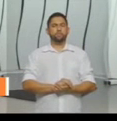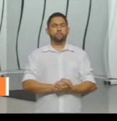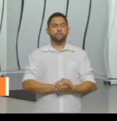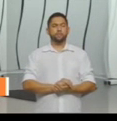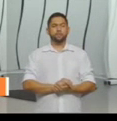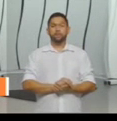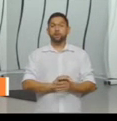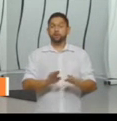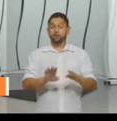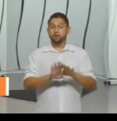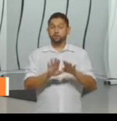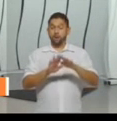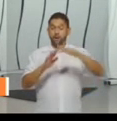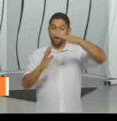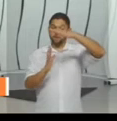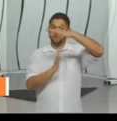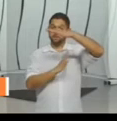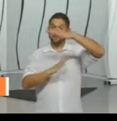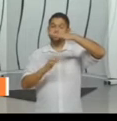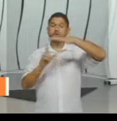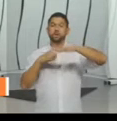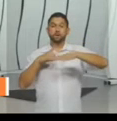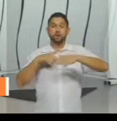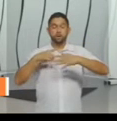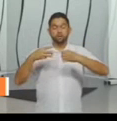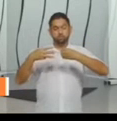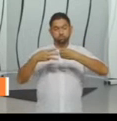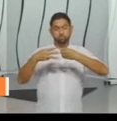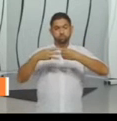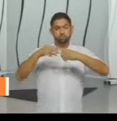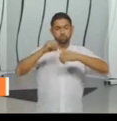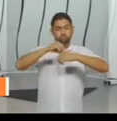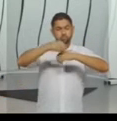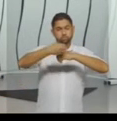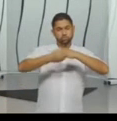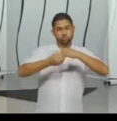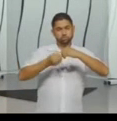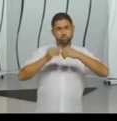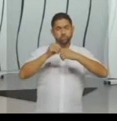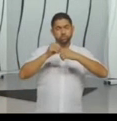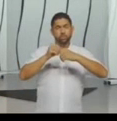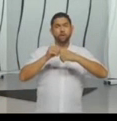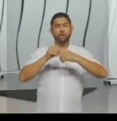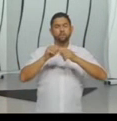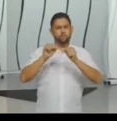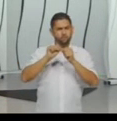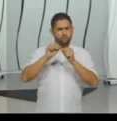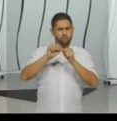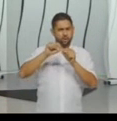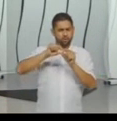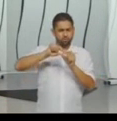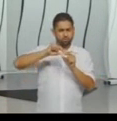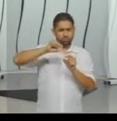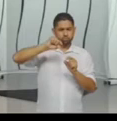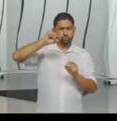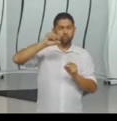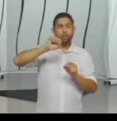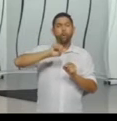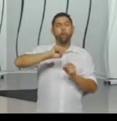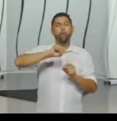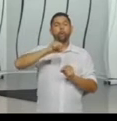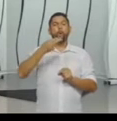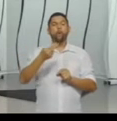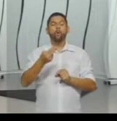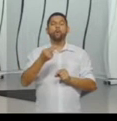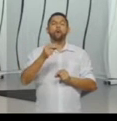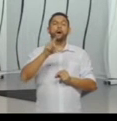Já as algas pluricelulares, elas podem formar filamentos ou lâminas.